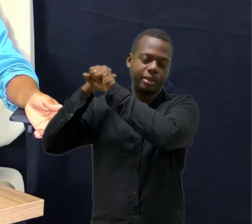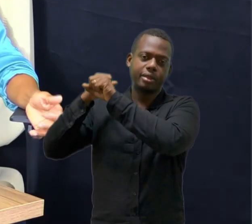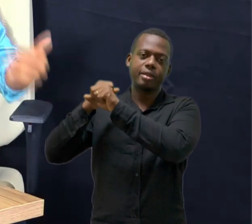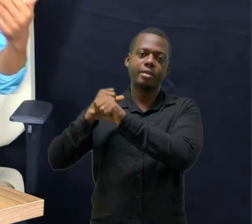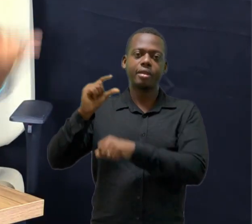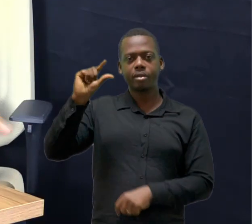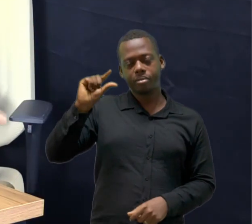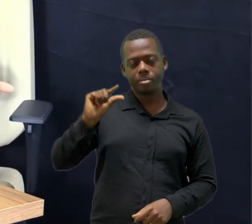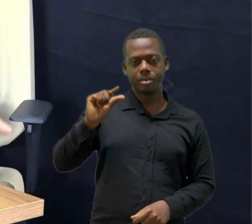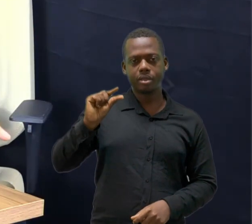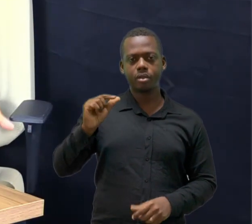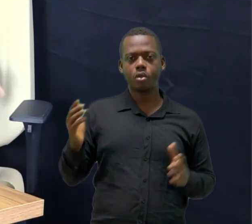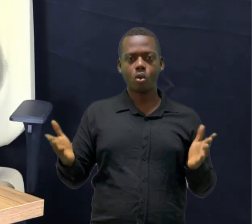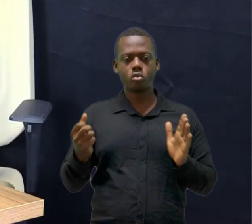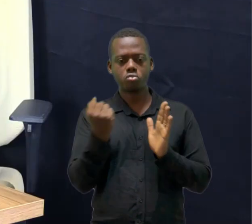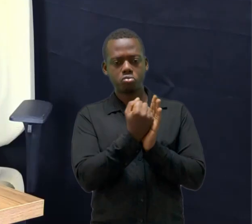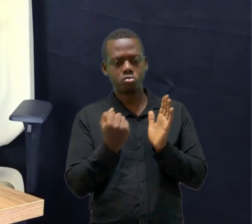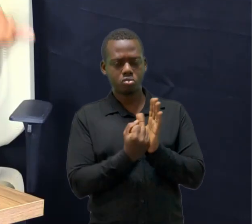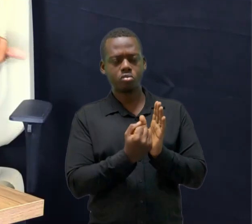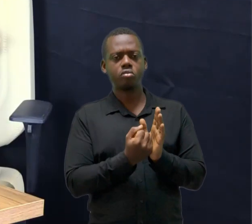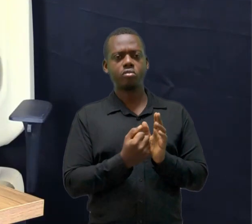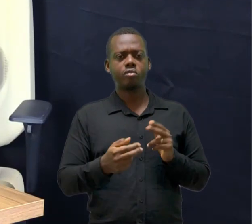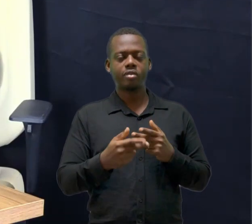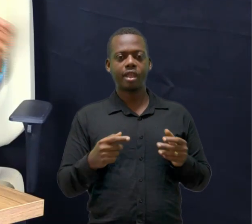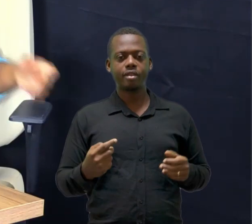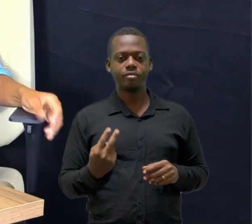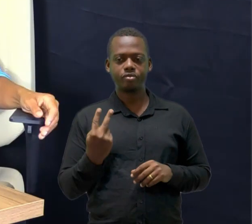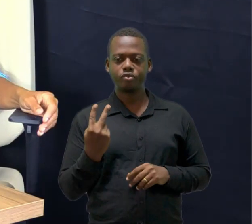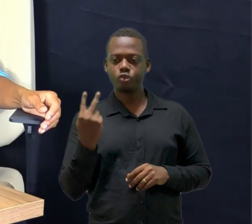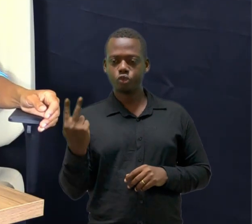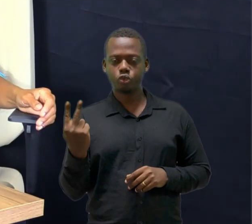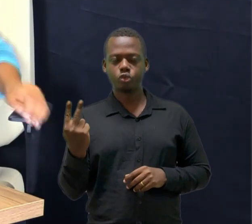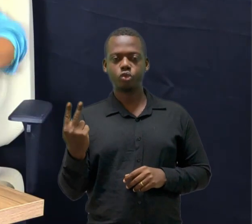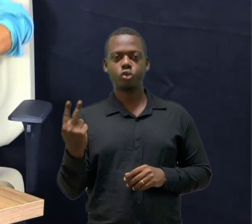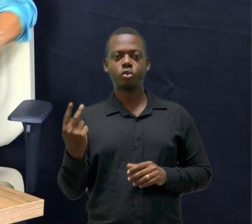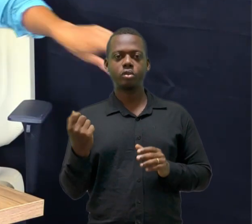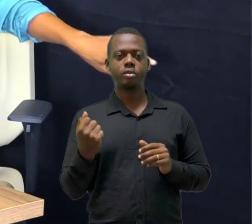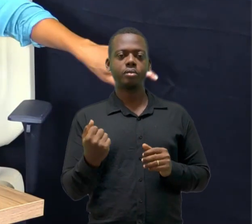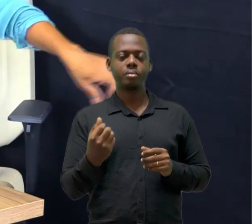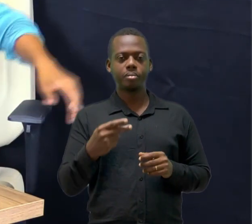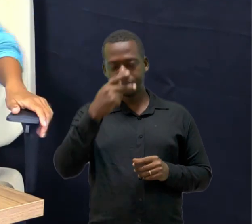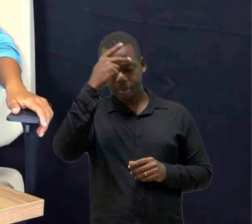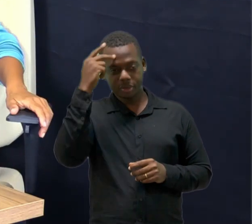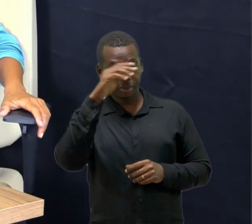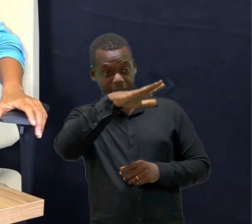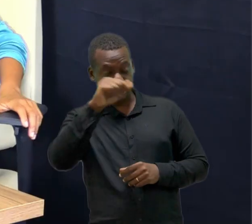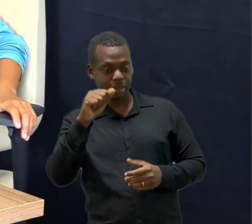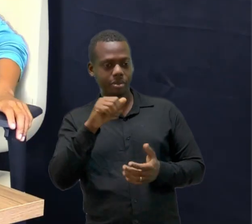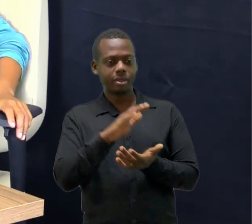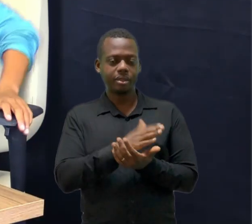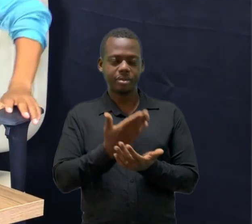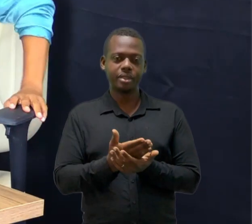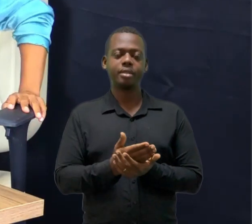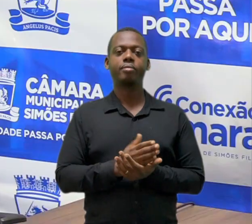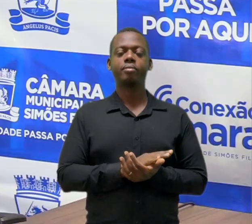mais pessoas querendo contratar intérprete. Agora mesmo eu recebi 2 convites. Maravilha. A pessoa falou assim, não fure meu olho, não.